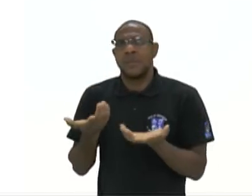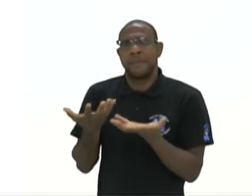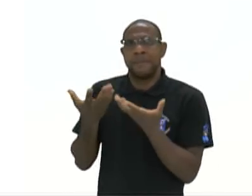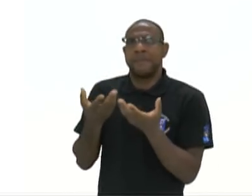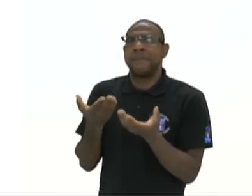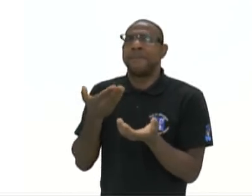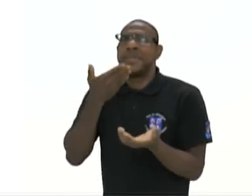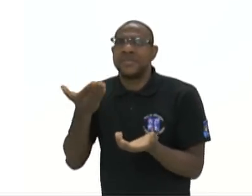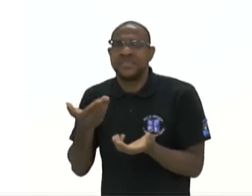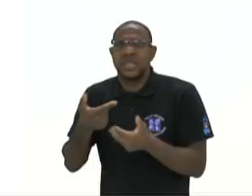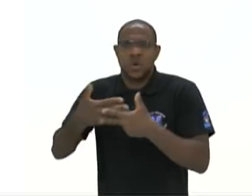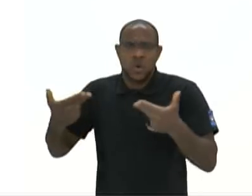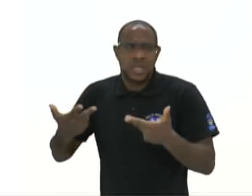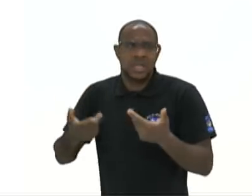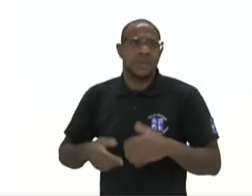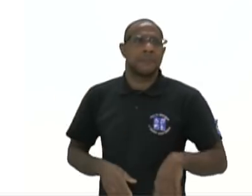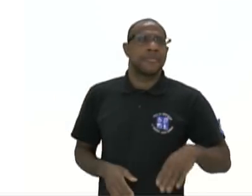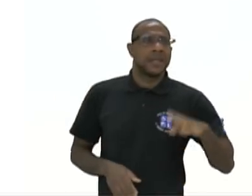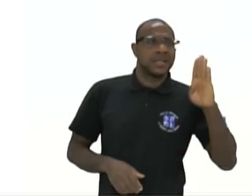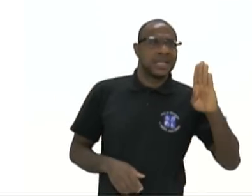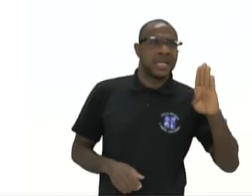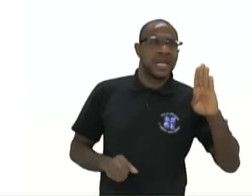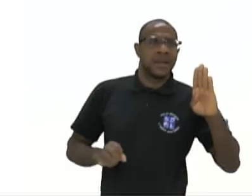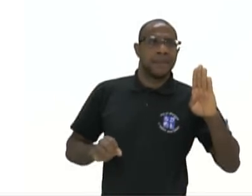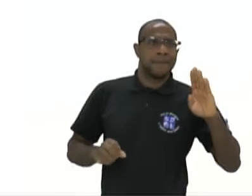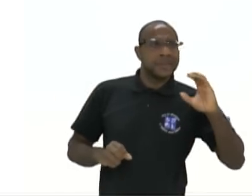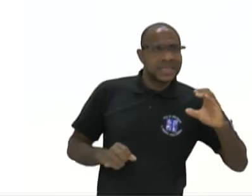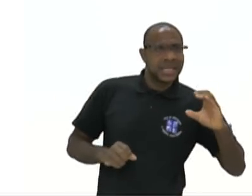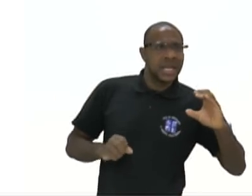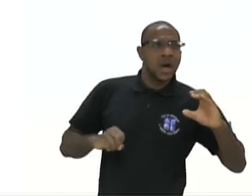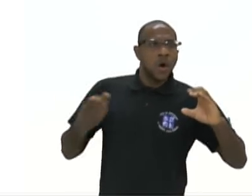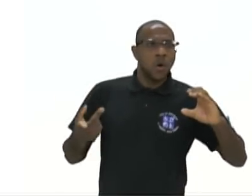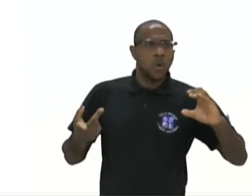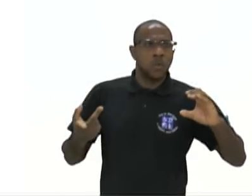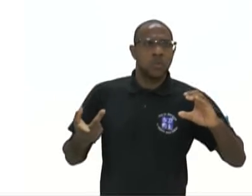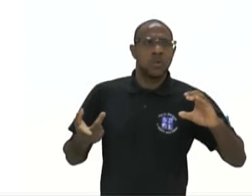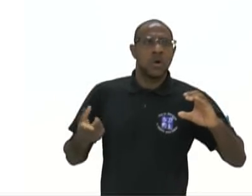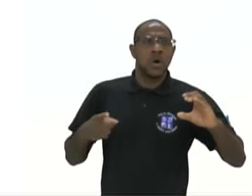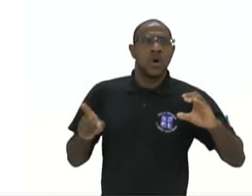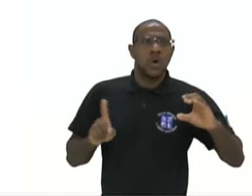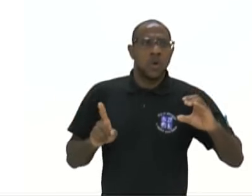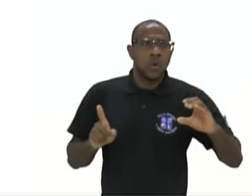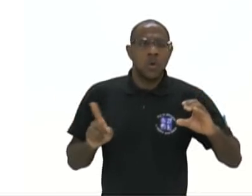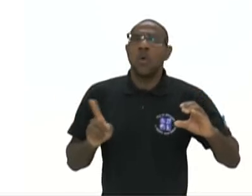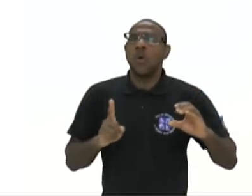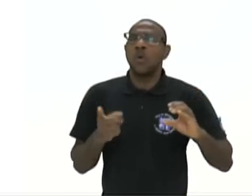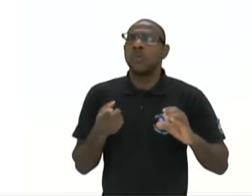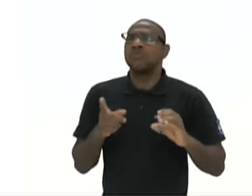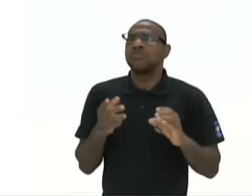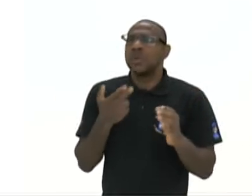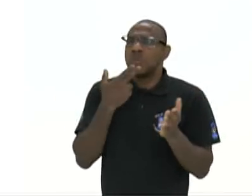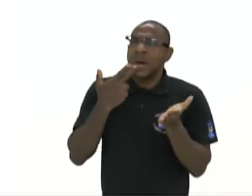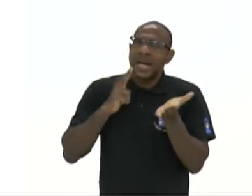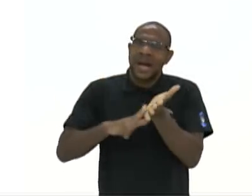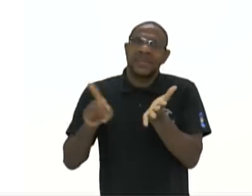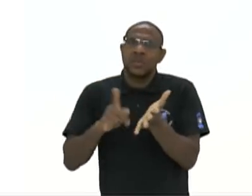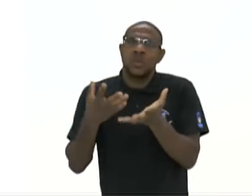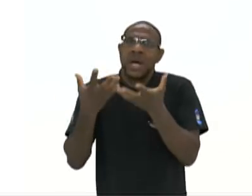uma ação indesejada? Fala para mim, eu dou um tempinho para você, você responde e a gente já volta, tá